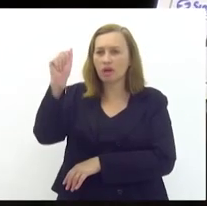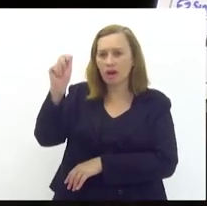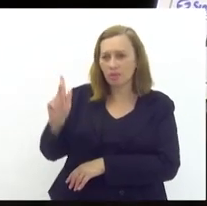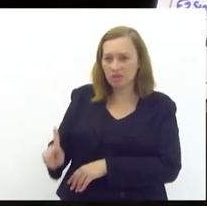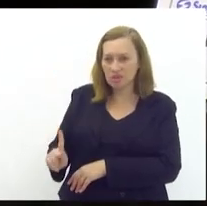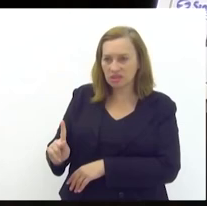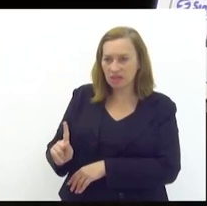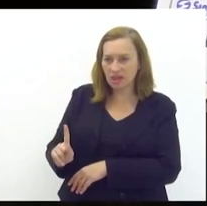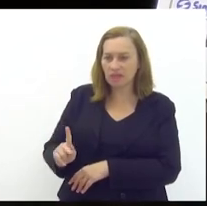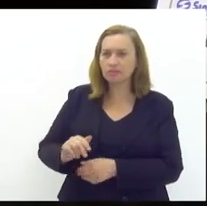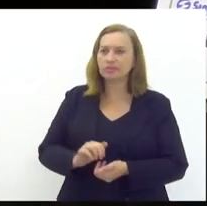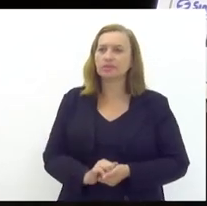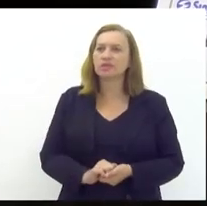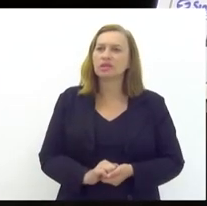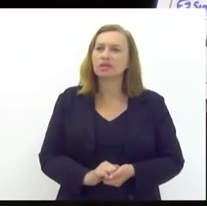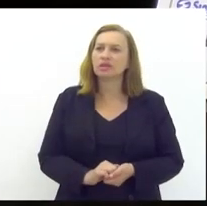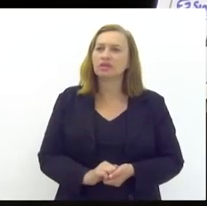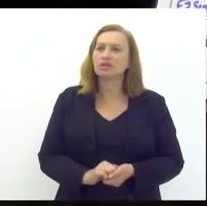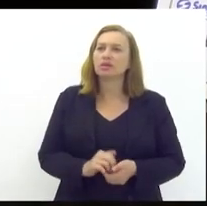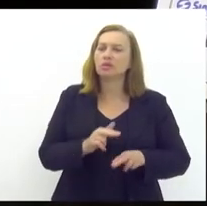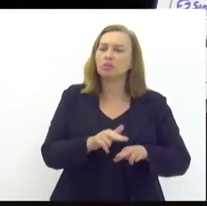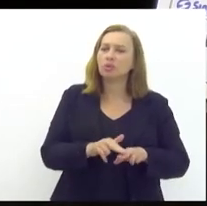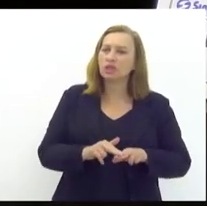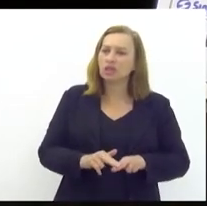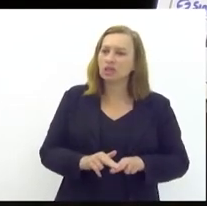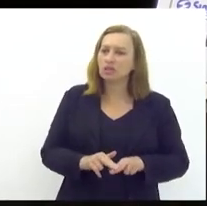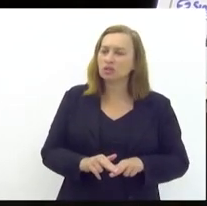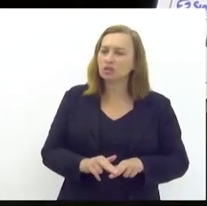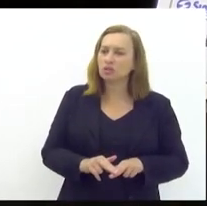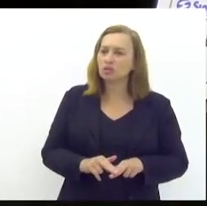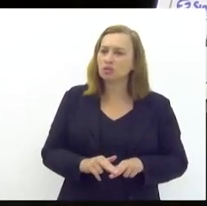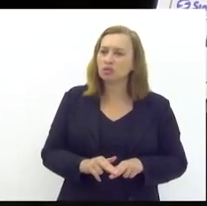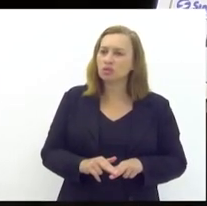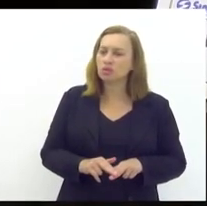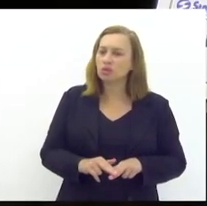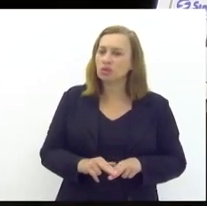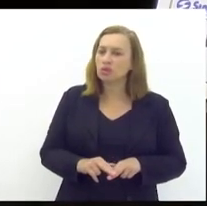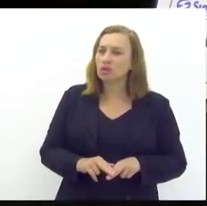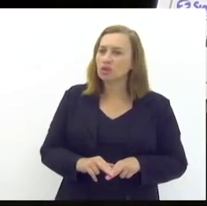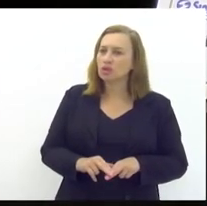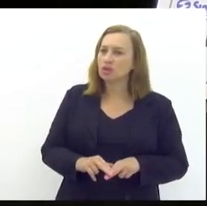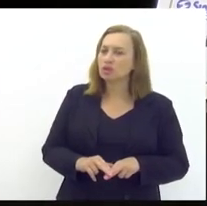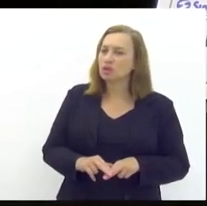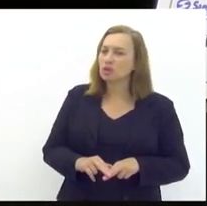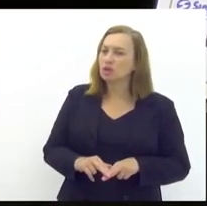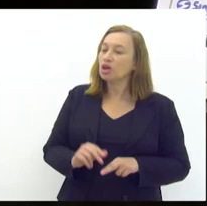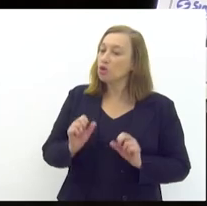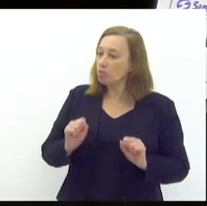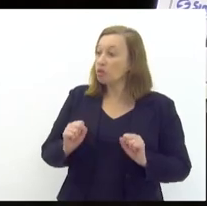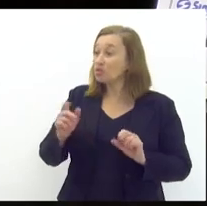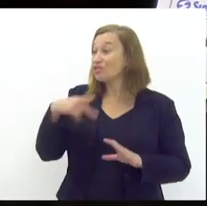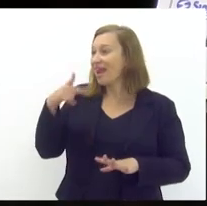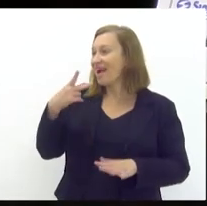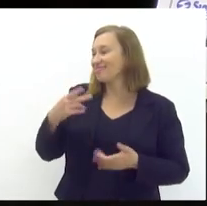e por isso eu estou isento daquela obrigação de ficar calado